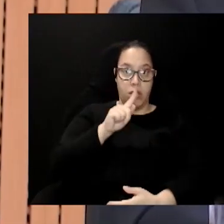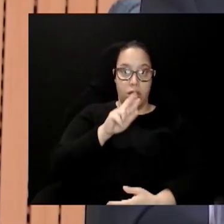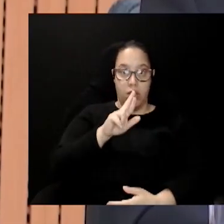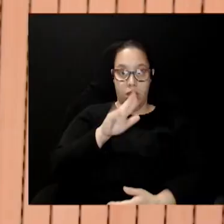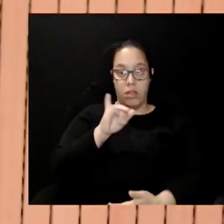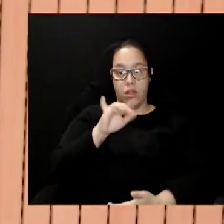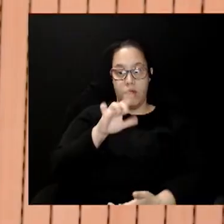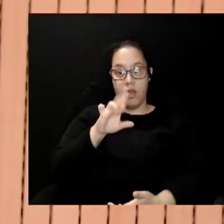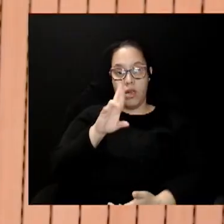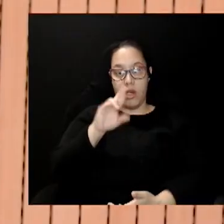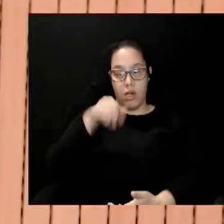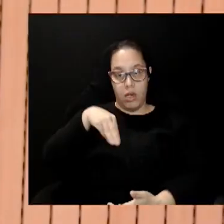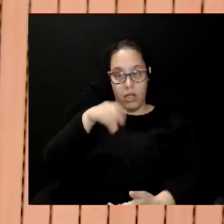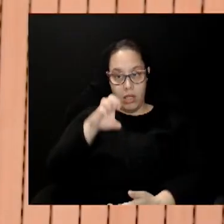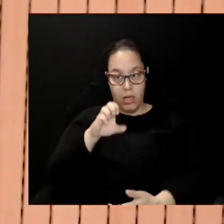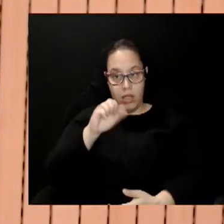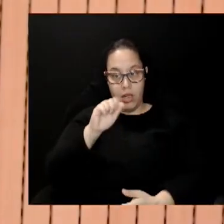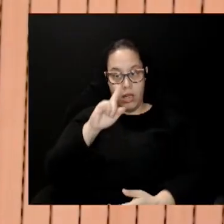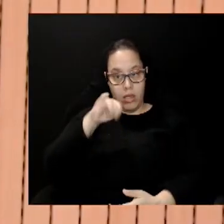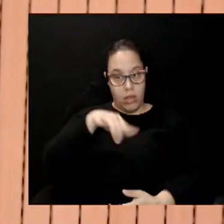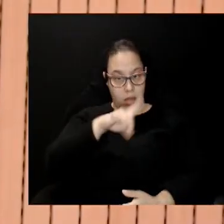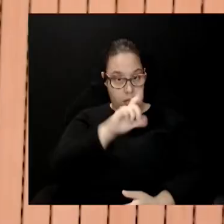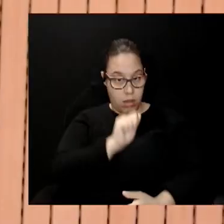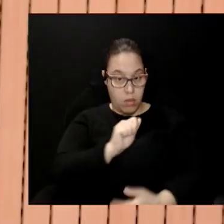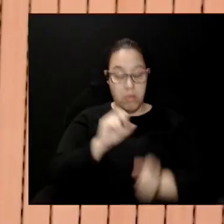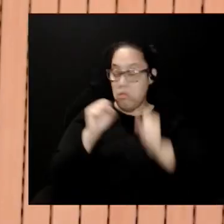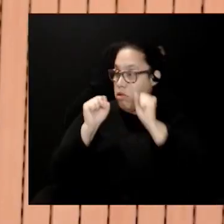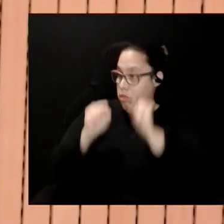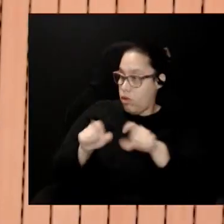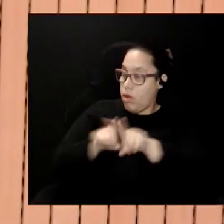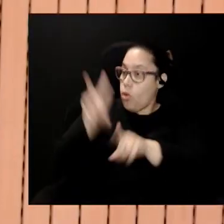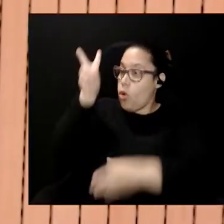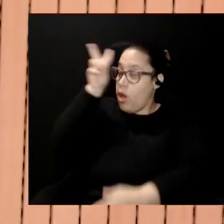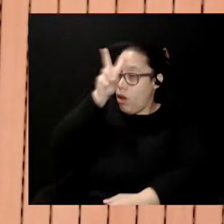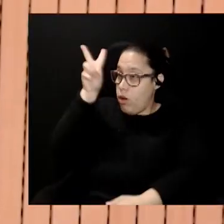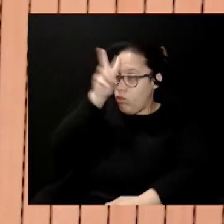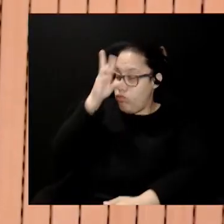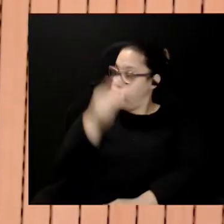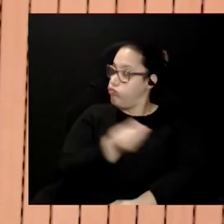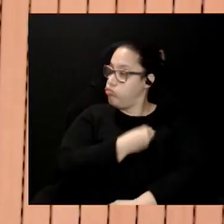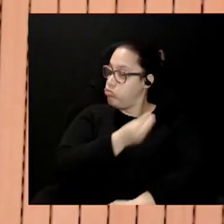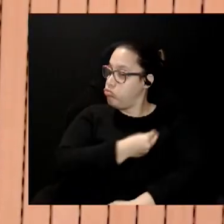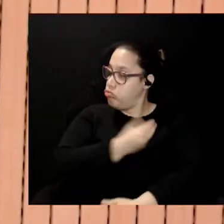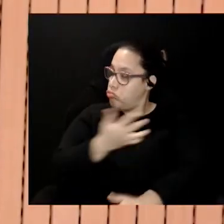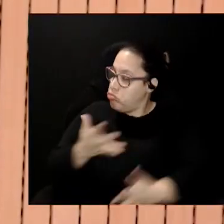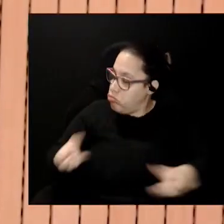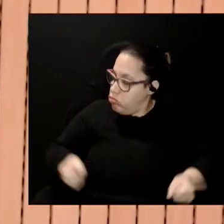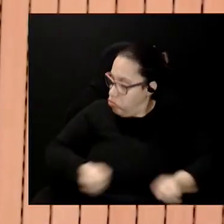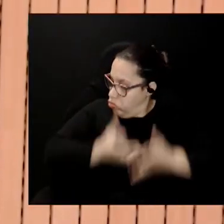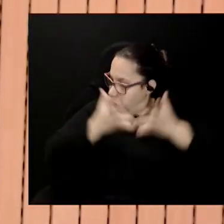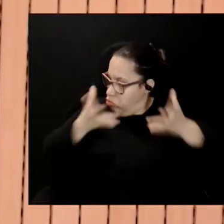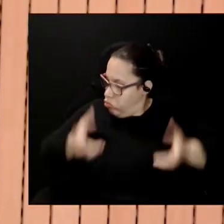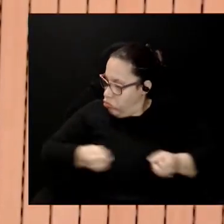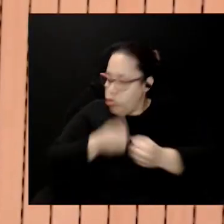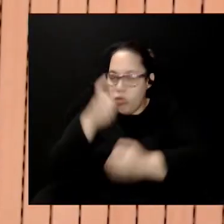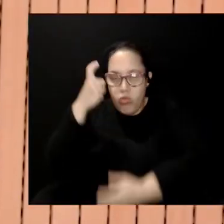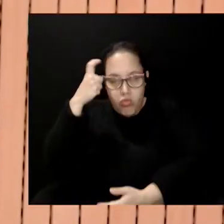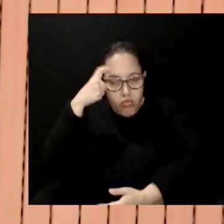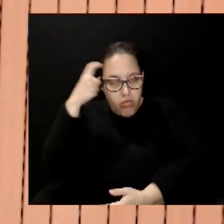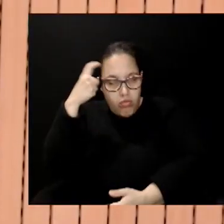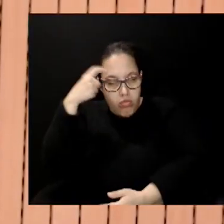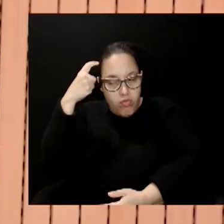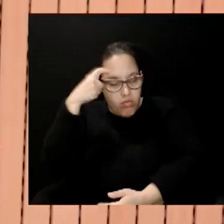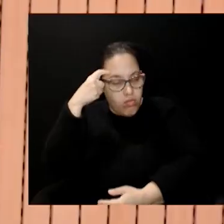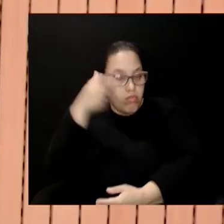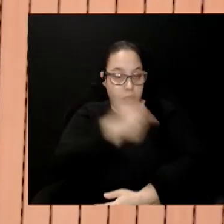Guilherme de Almeida. E a gente poder relembrar, manter viva as suas obras, os seus ideais nessa semana